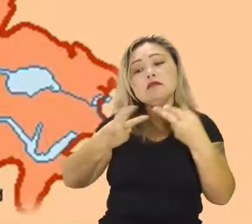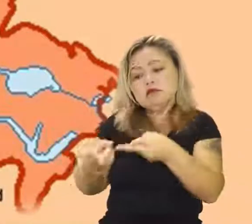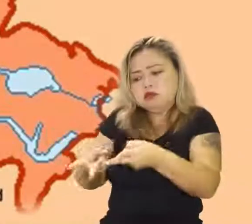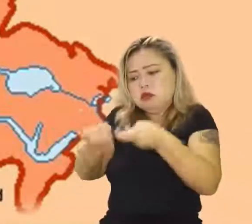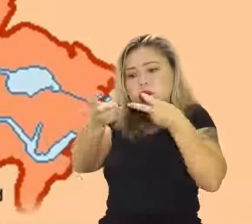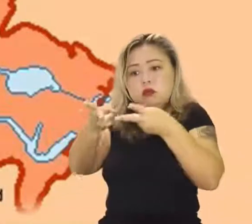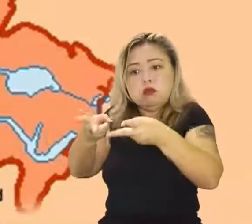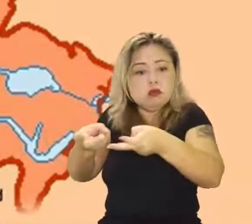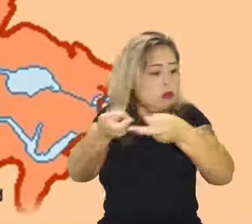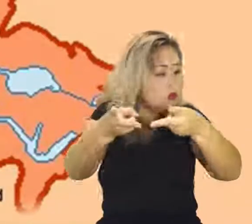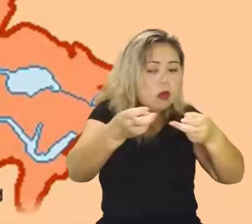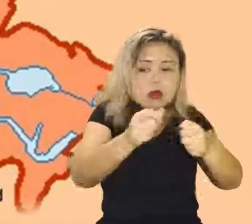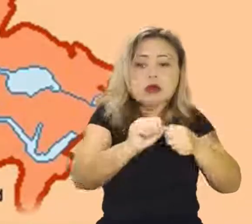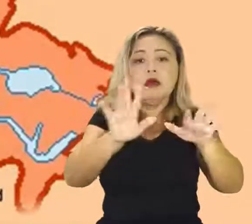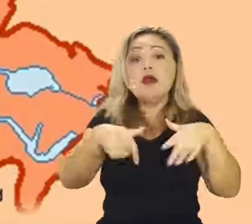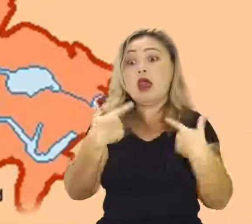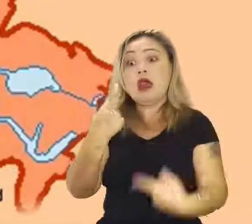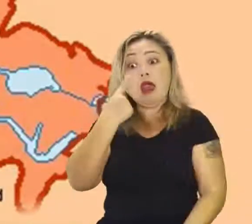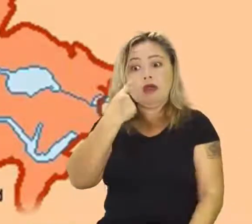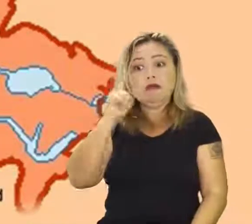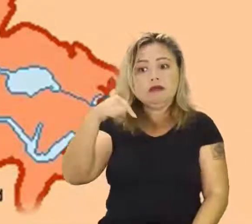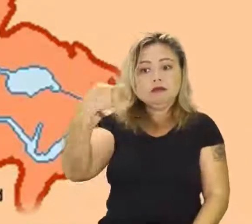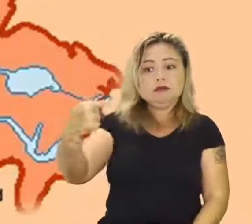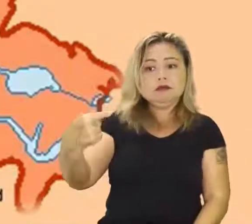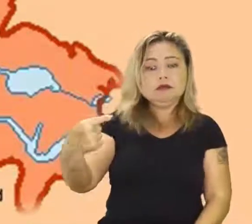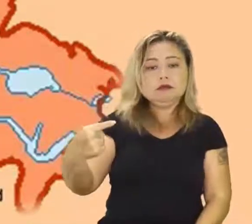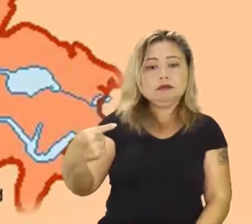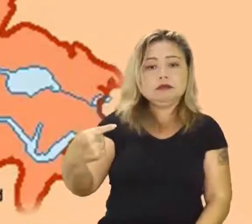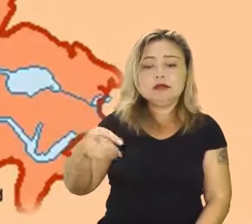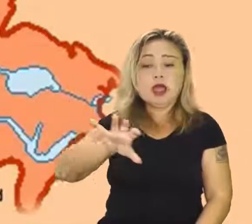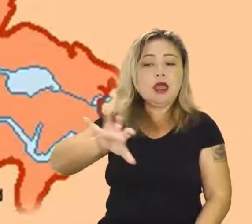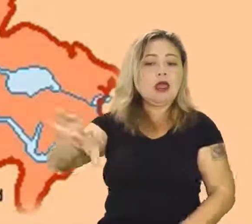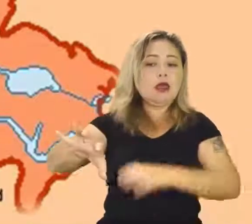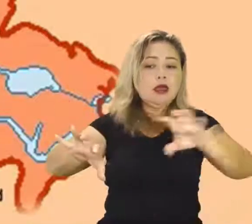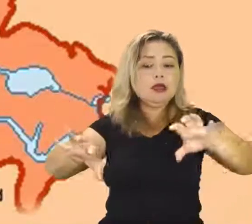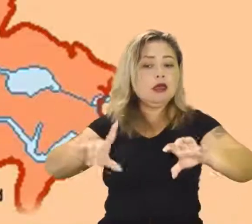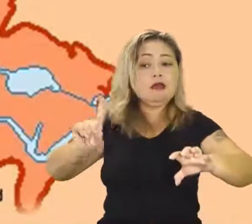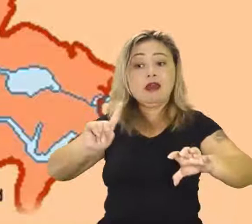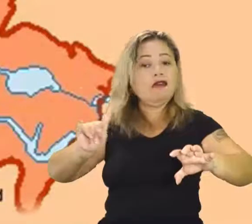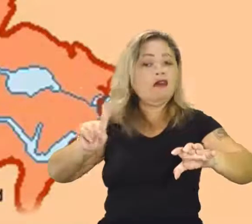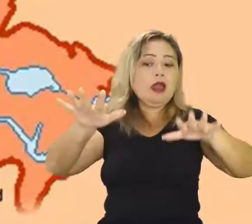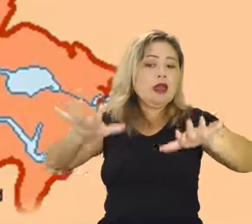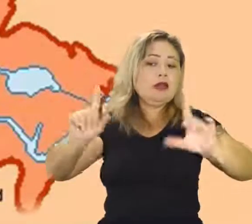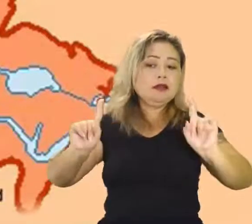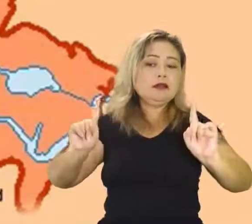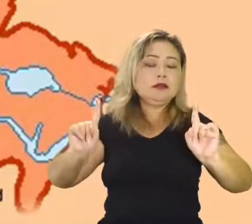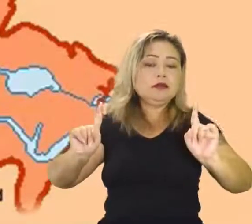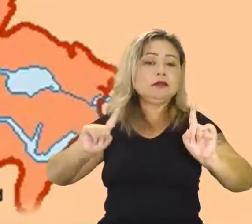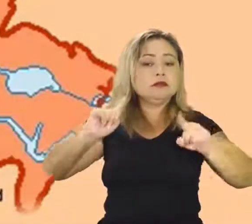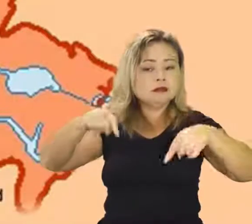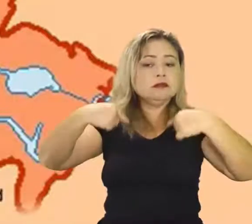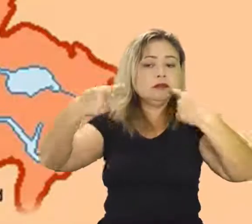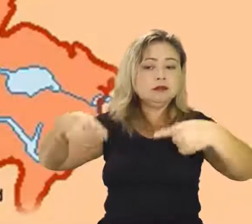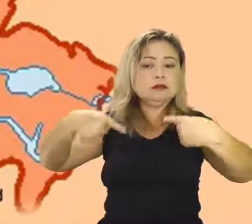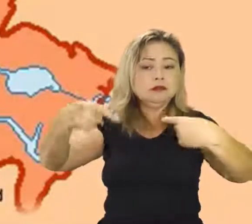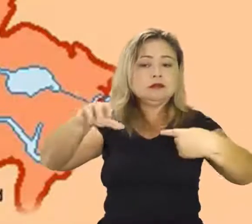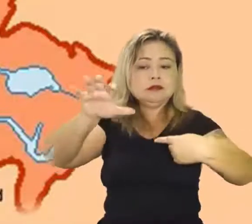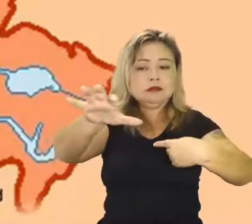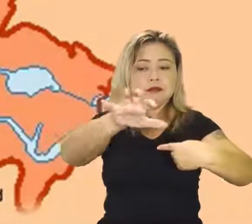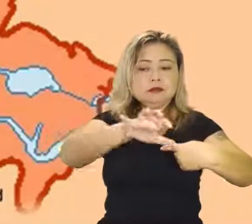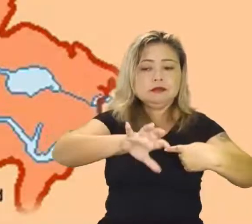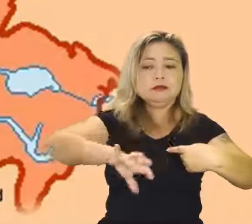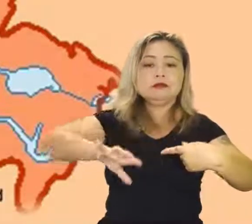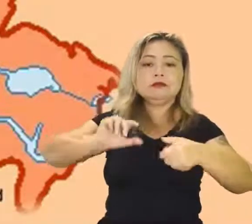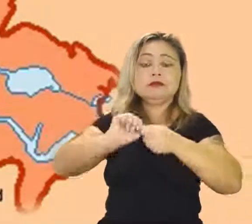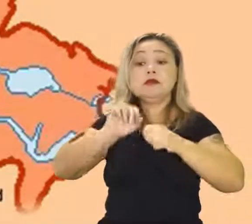explorar entre si. Mas vocês vão ver que depois, essa divisão ela não vai ficar desse jeito. Depois nós vamos ver esse setor sendo